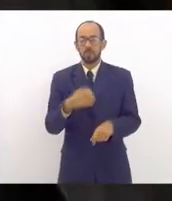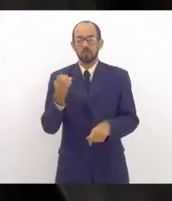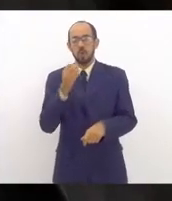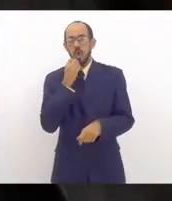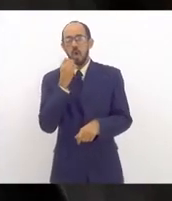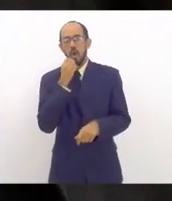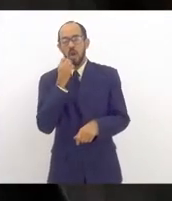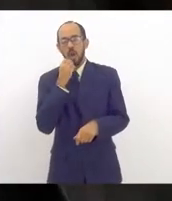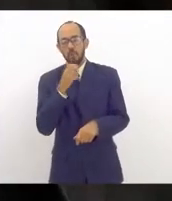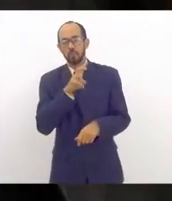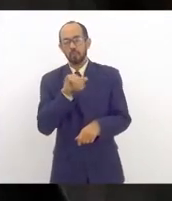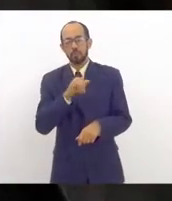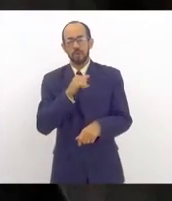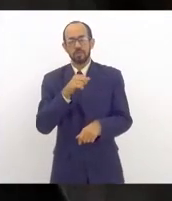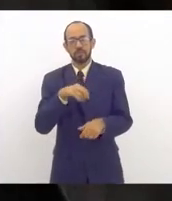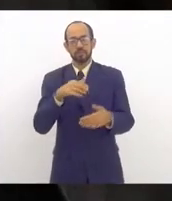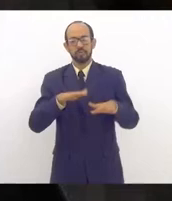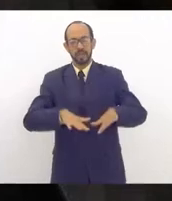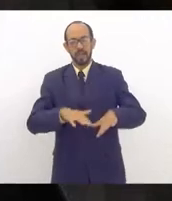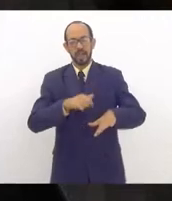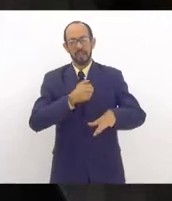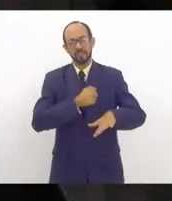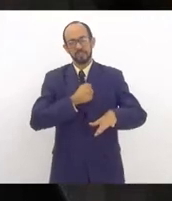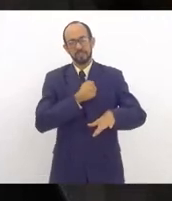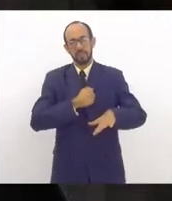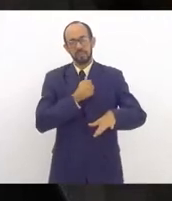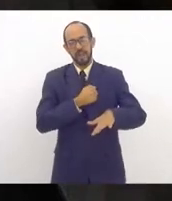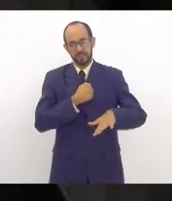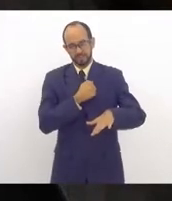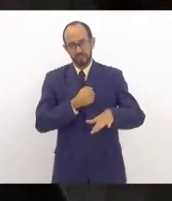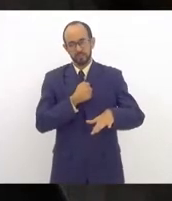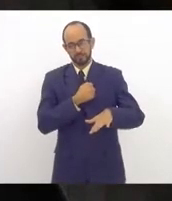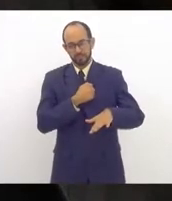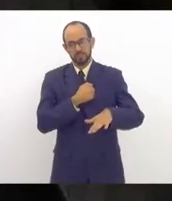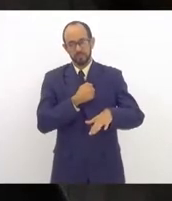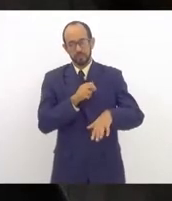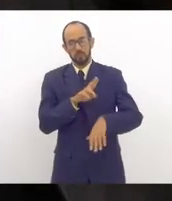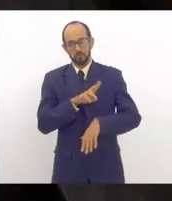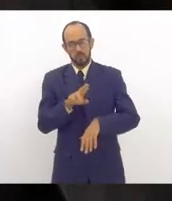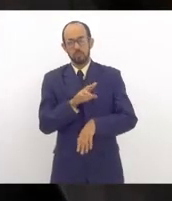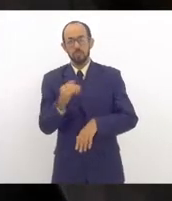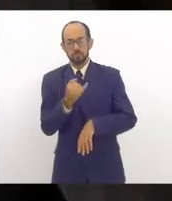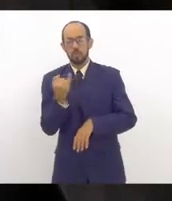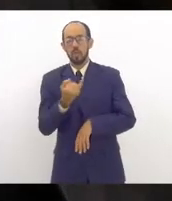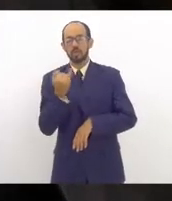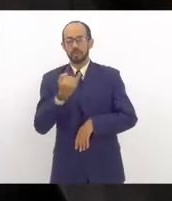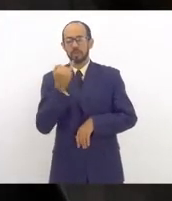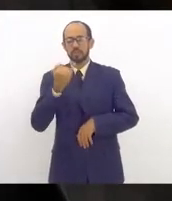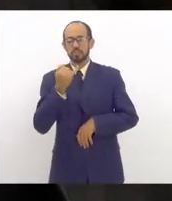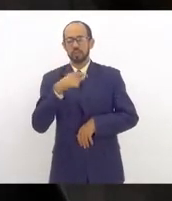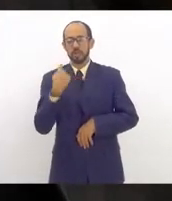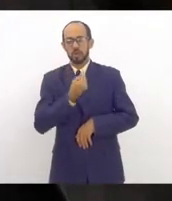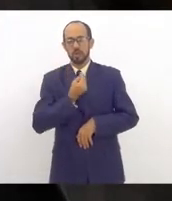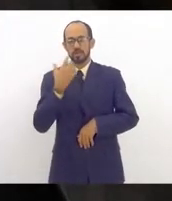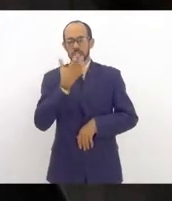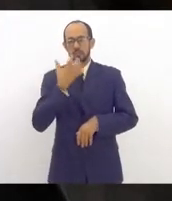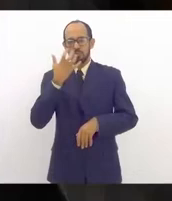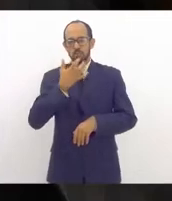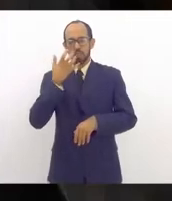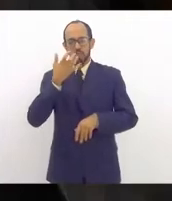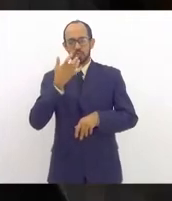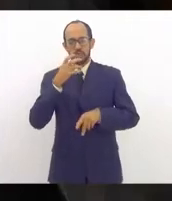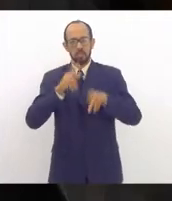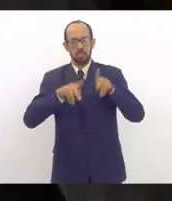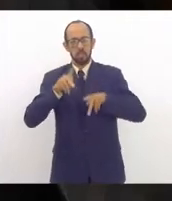vai deixar saudades que é um nome importantíssimo da Nossa Música Popular